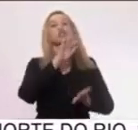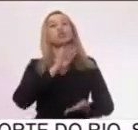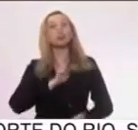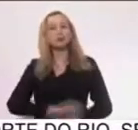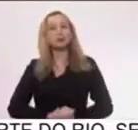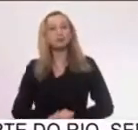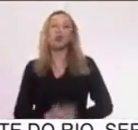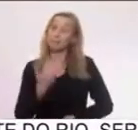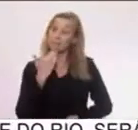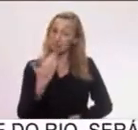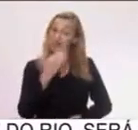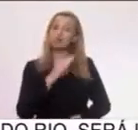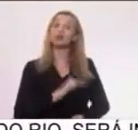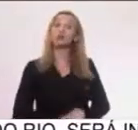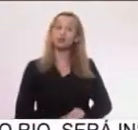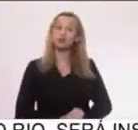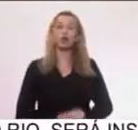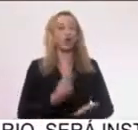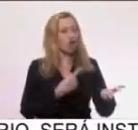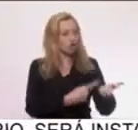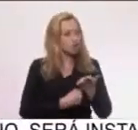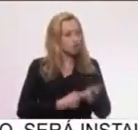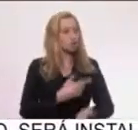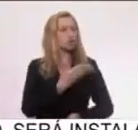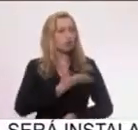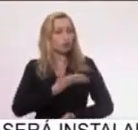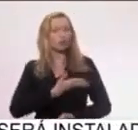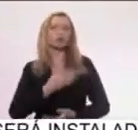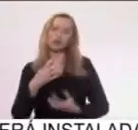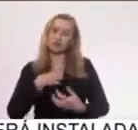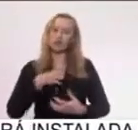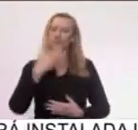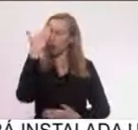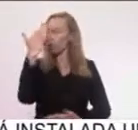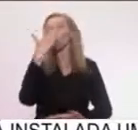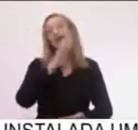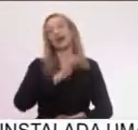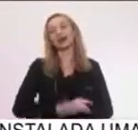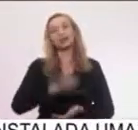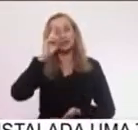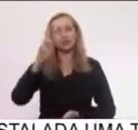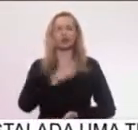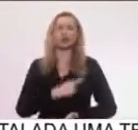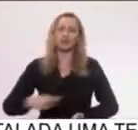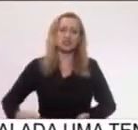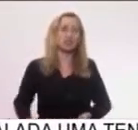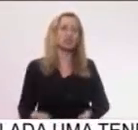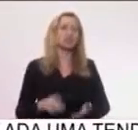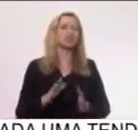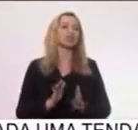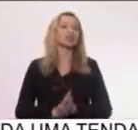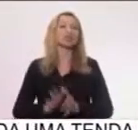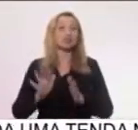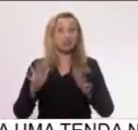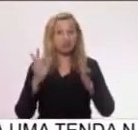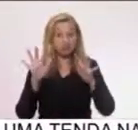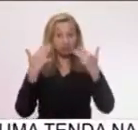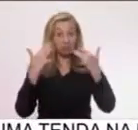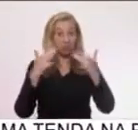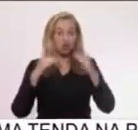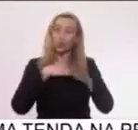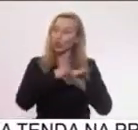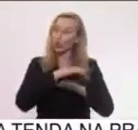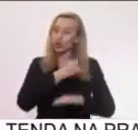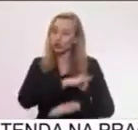a isso e peço a ajuda de Vossa Excelência nesse sentido. Muito obrigado, senhor presidente, e aqui fico alerta. O Rio